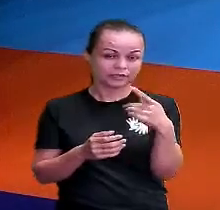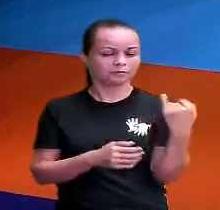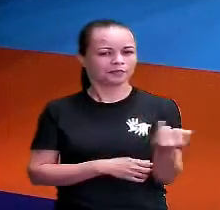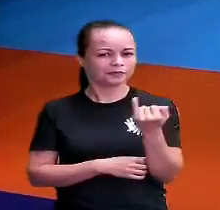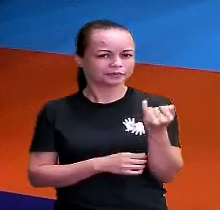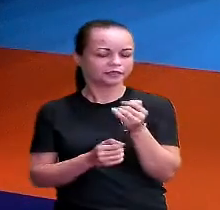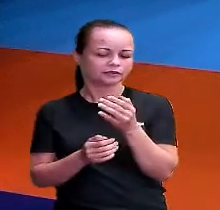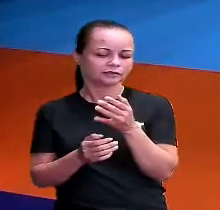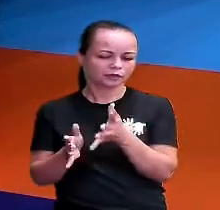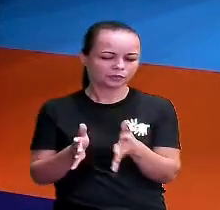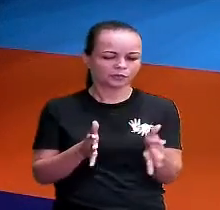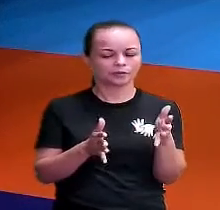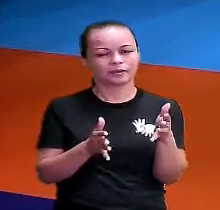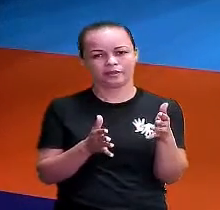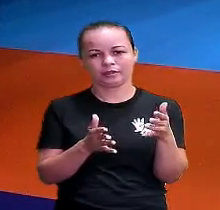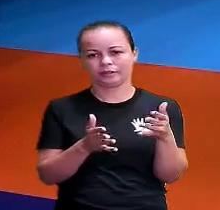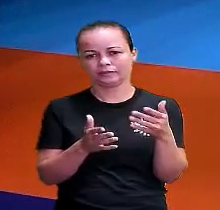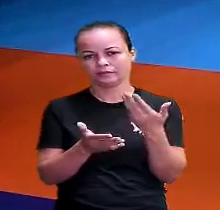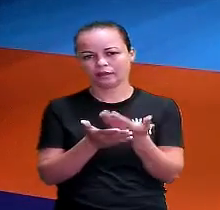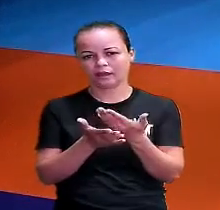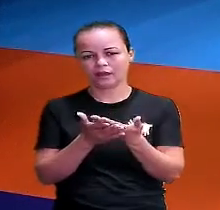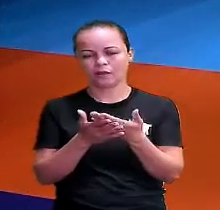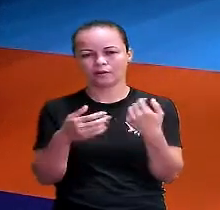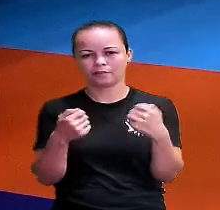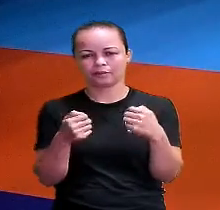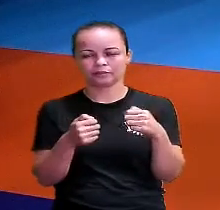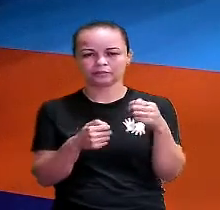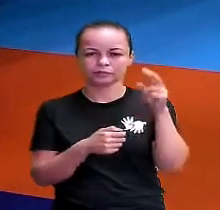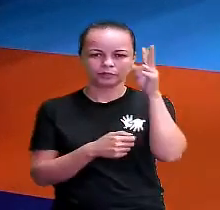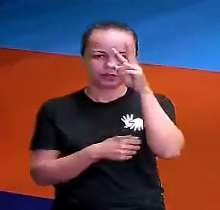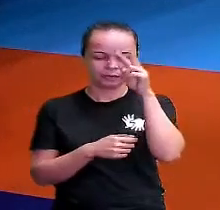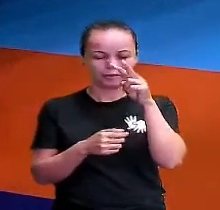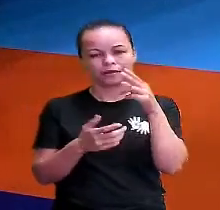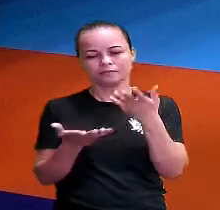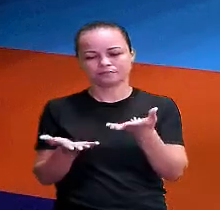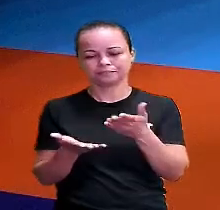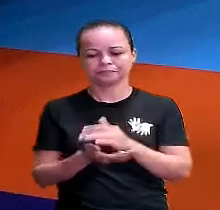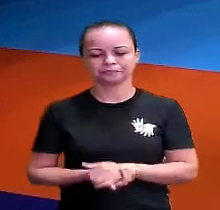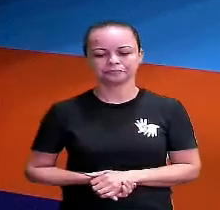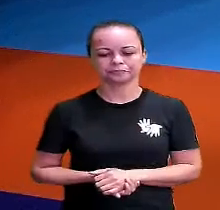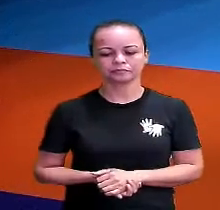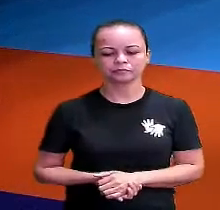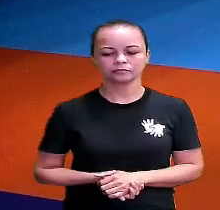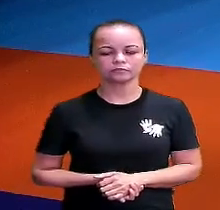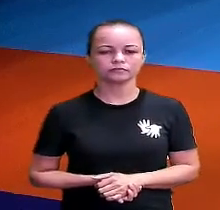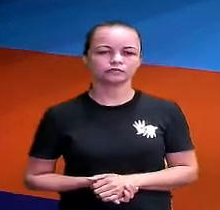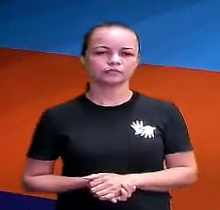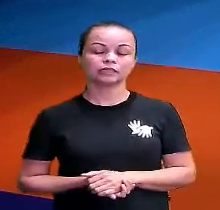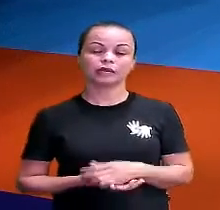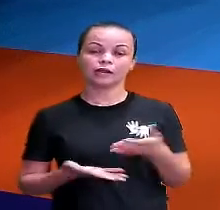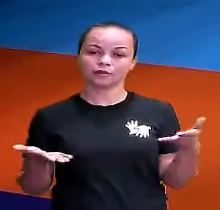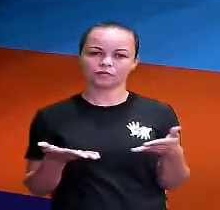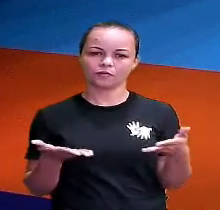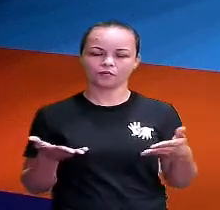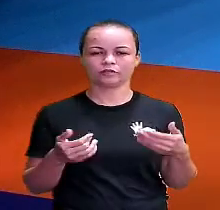no decorrer do nosso probleminha a gente precisa lembrar desses termos, tá bom? E aí agora a gente vai dar